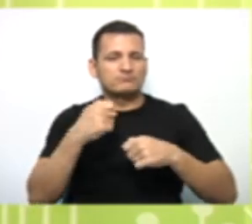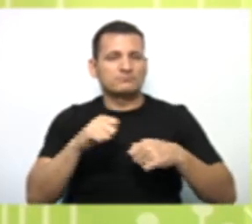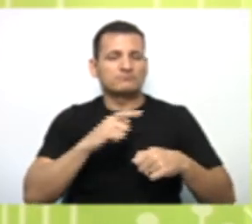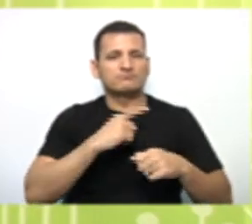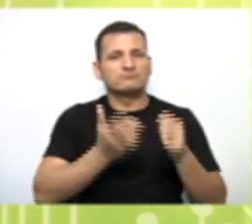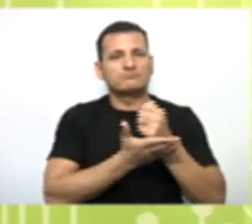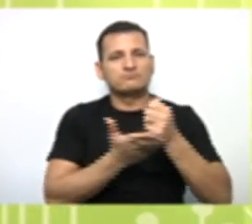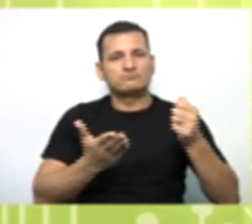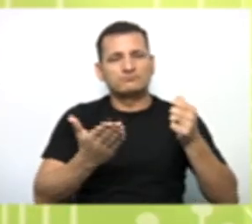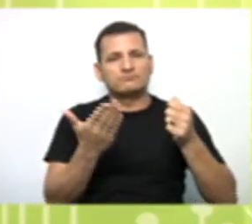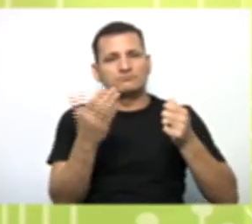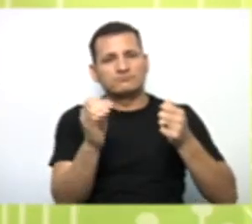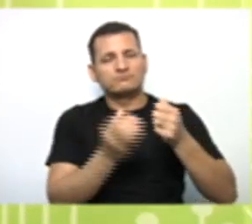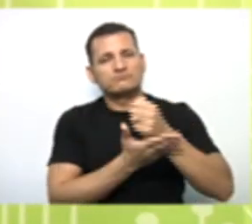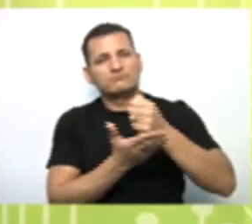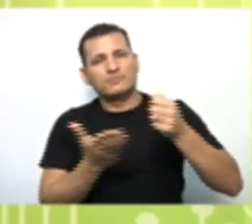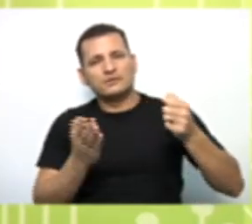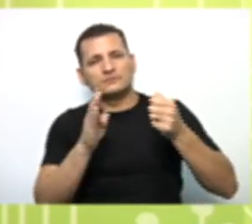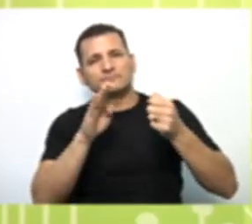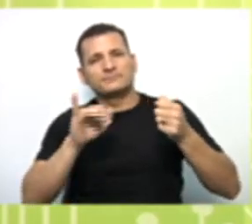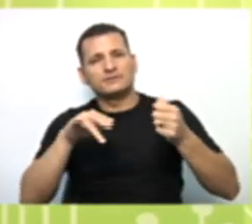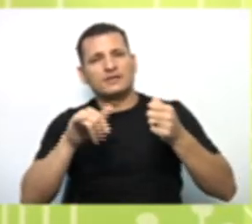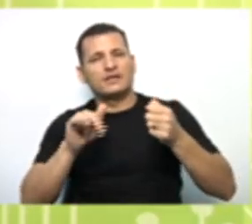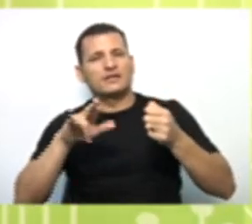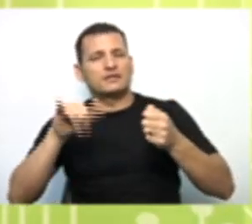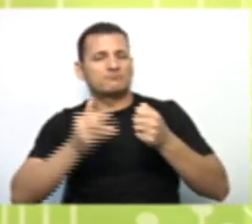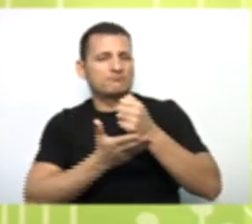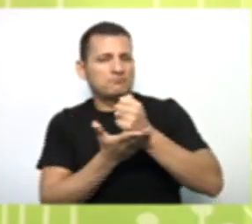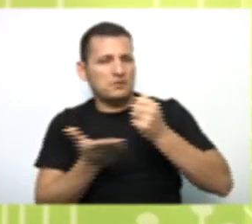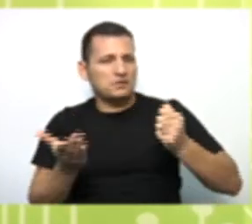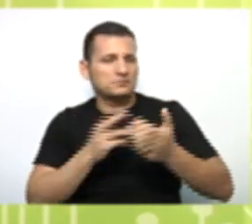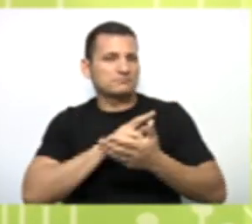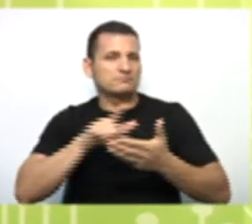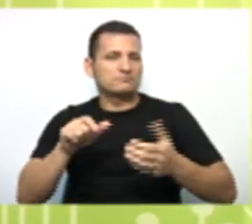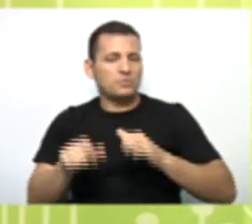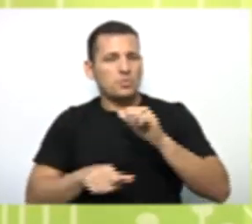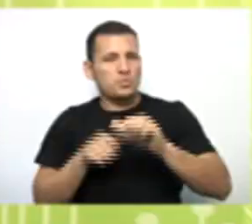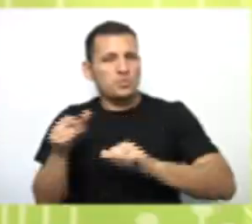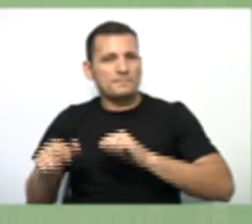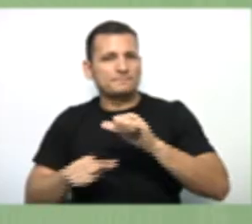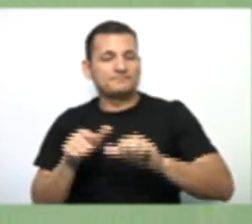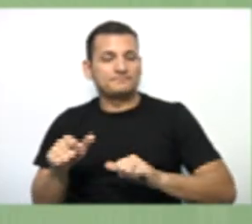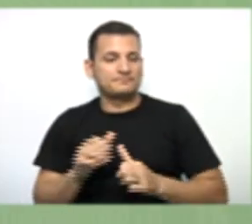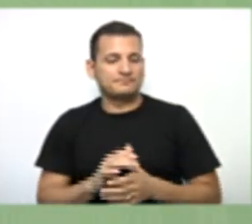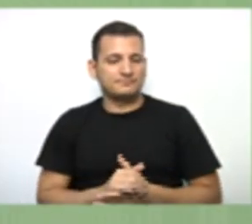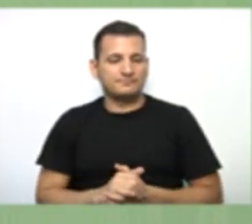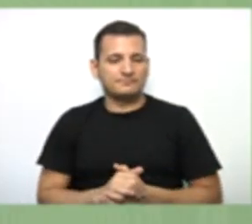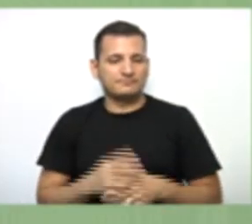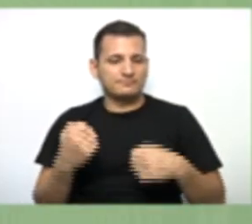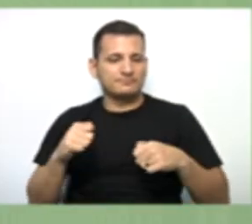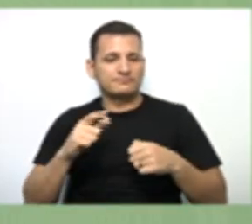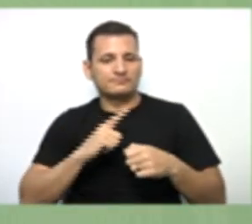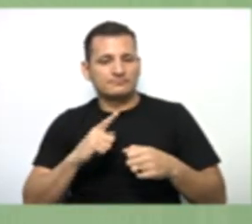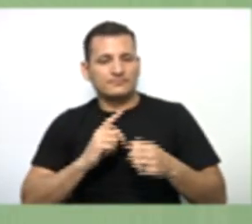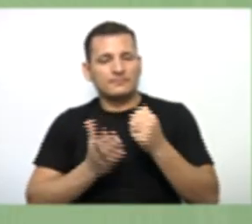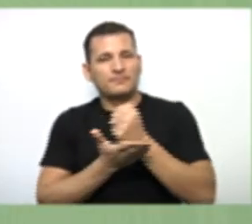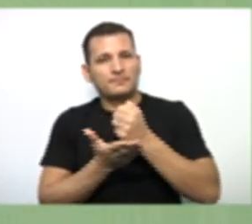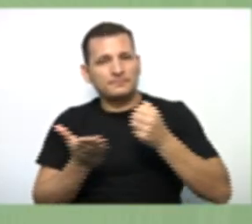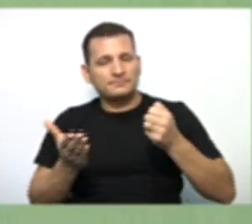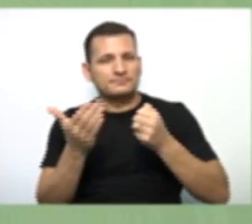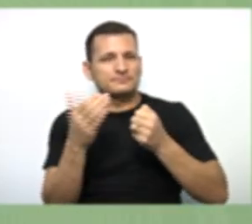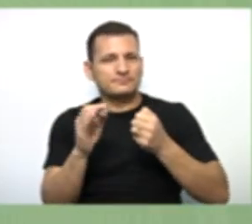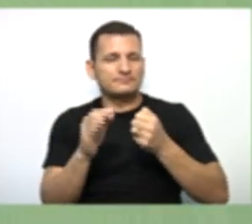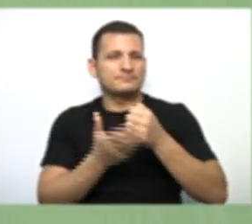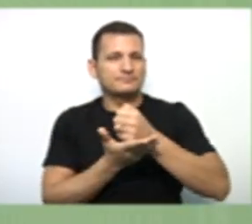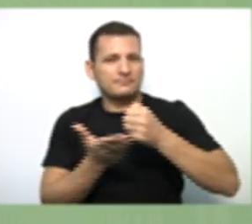base 10 para base binária e etc, etc, etc, né? Então, preciso ter mecanismo de converter da base 10 para